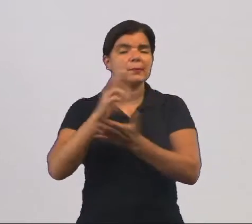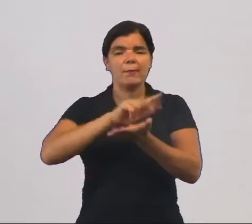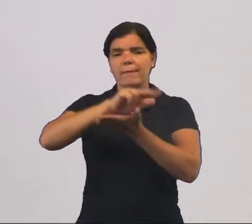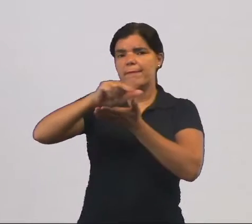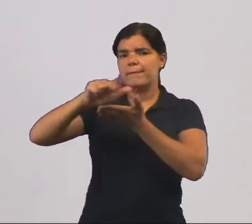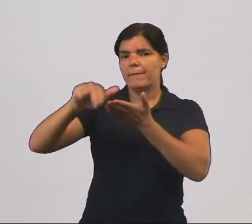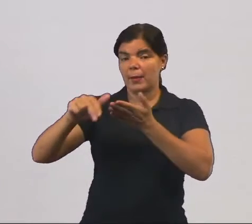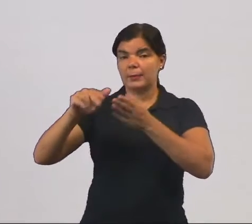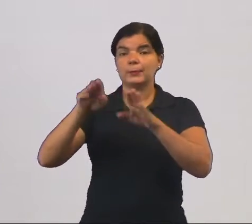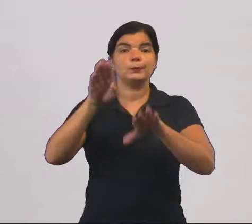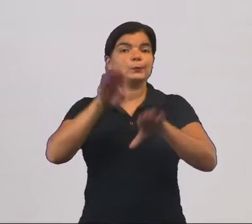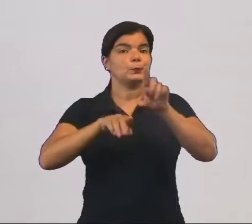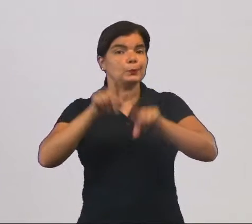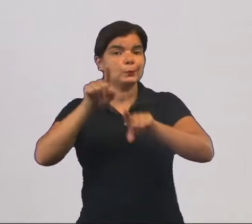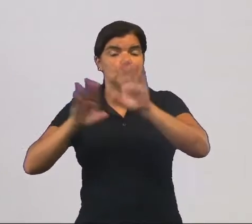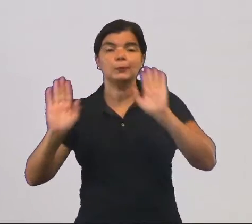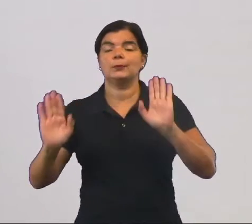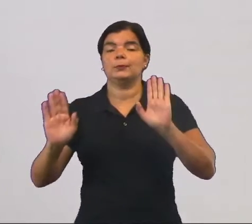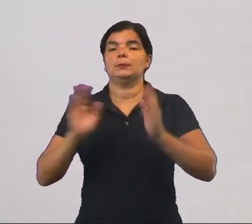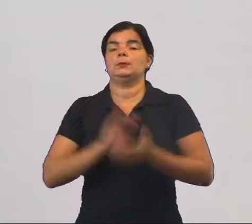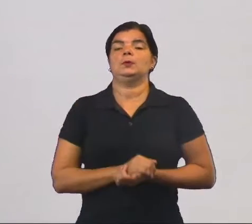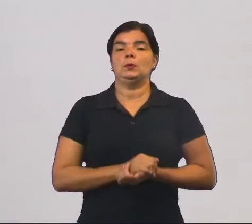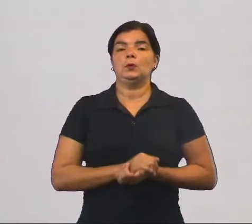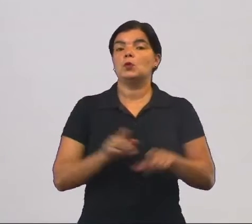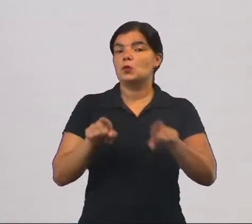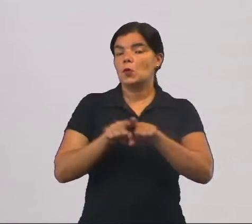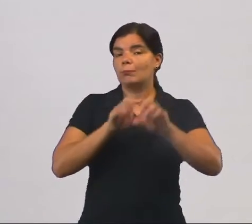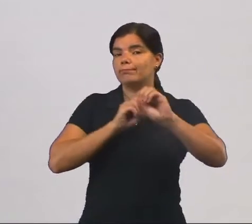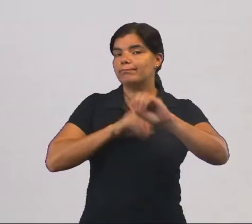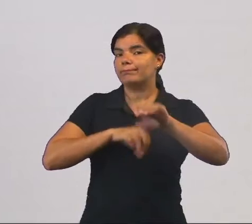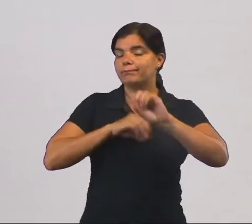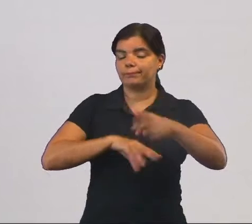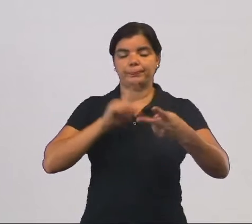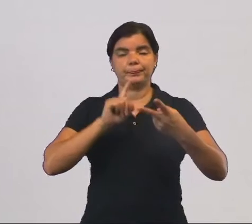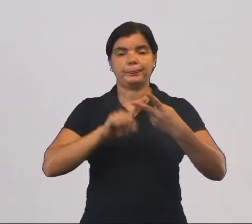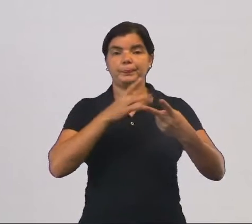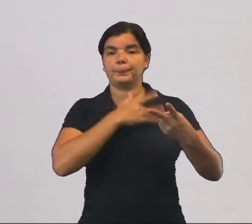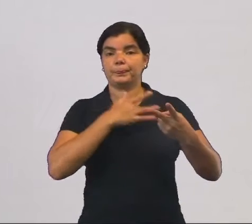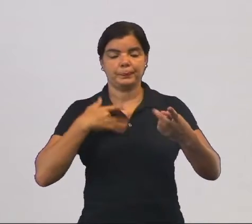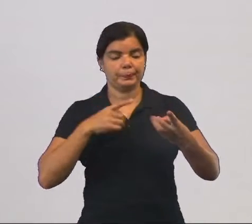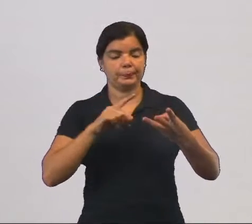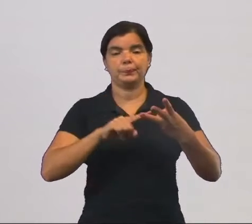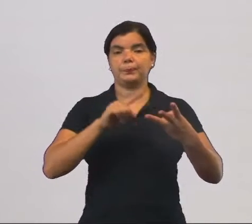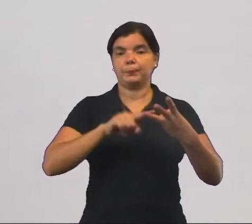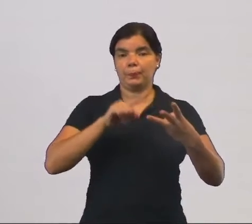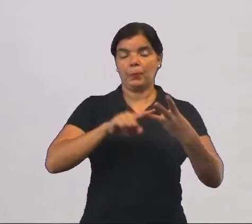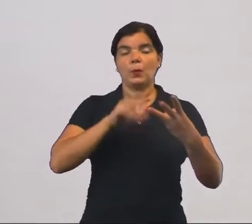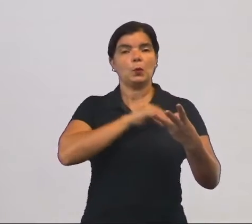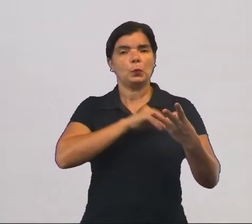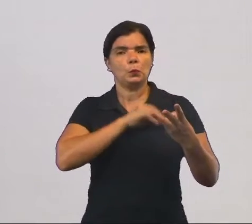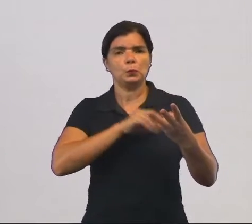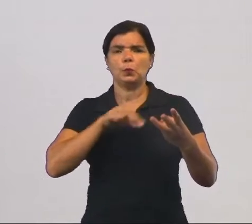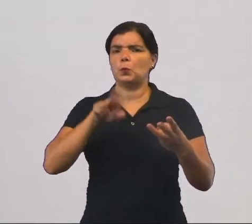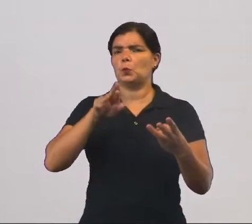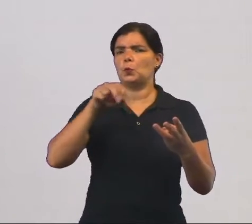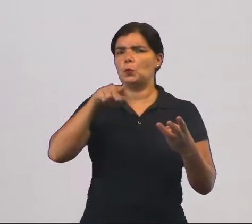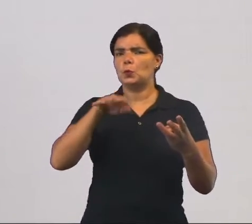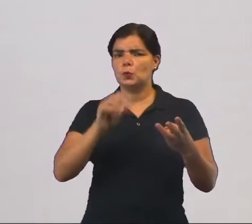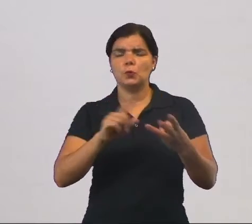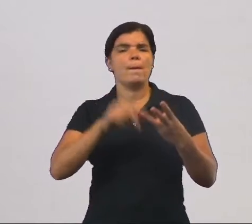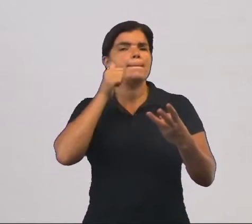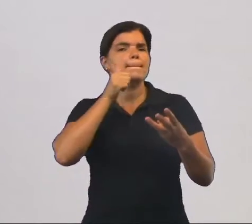em vários níveis, seja ela no campo da educação, da saúde, do nível de renda. O nível de renda